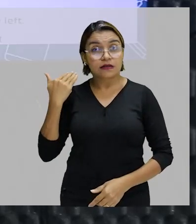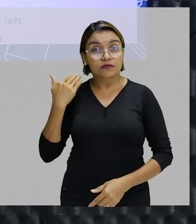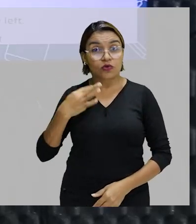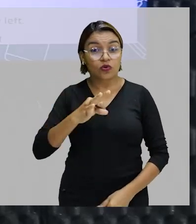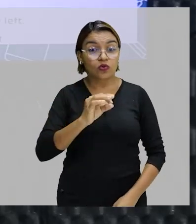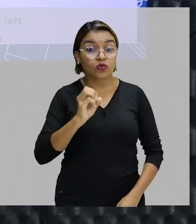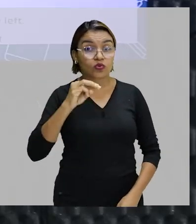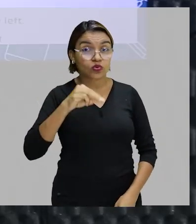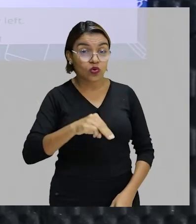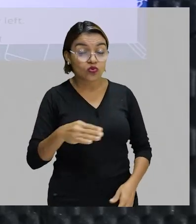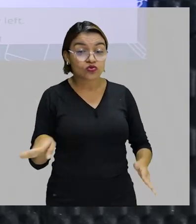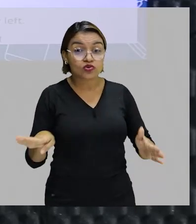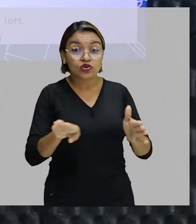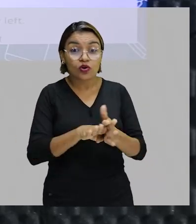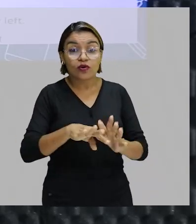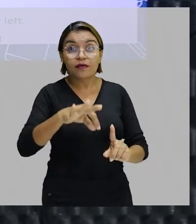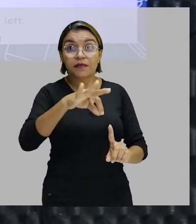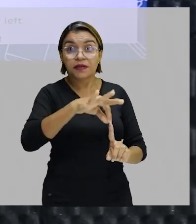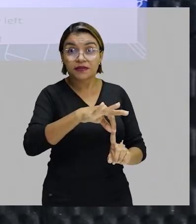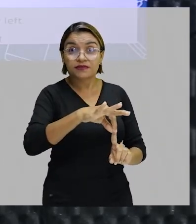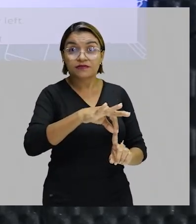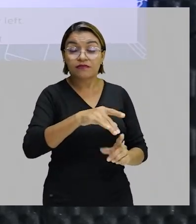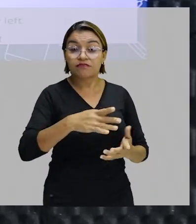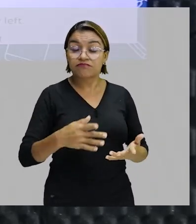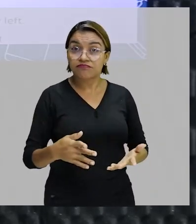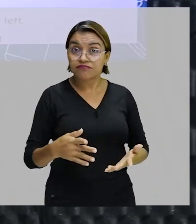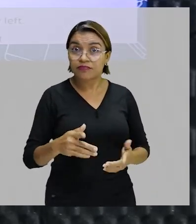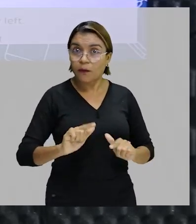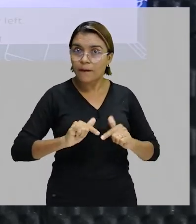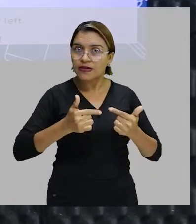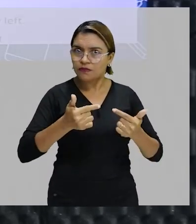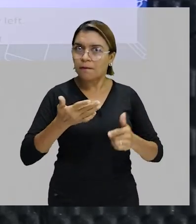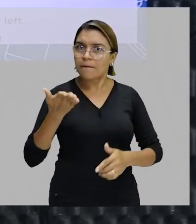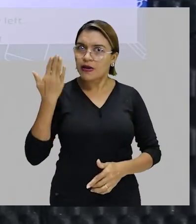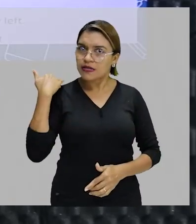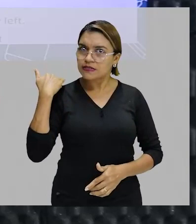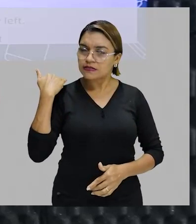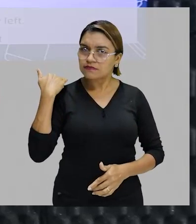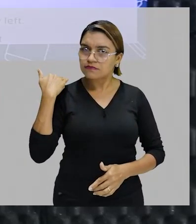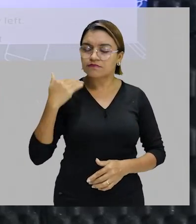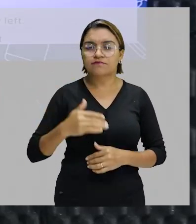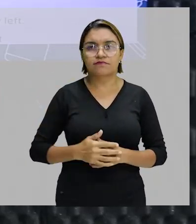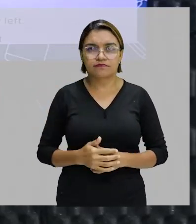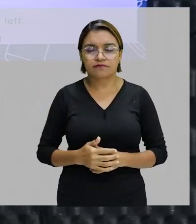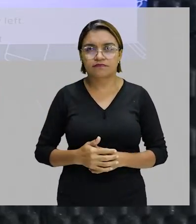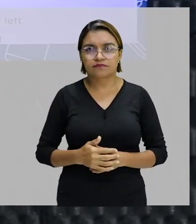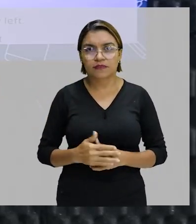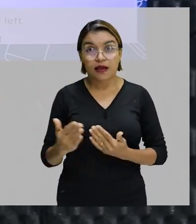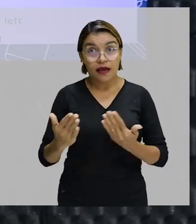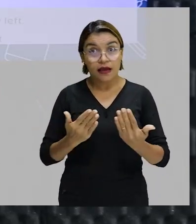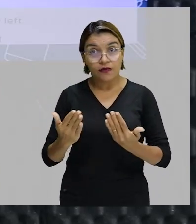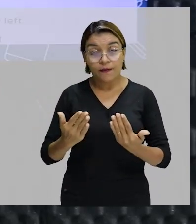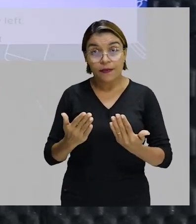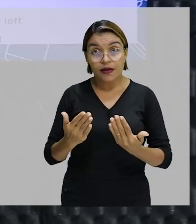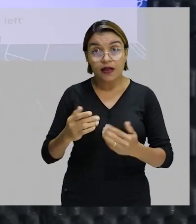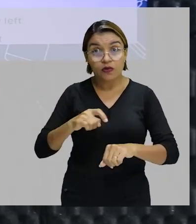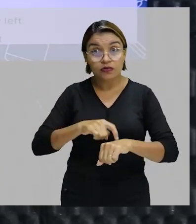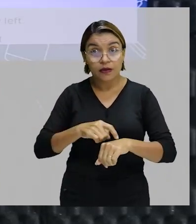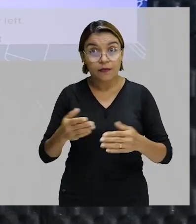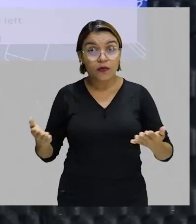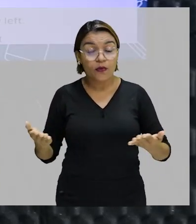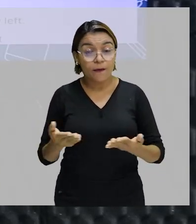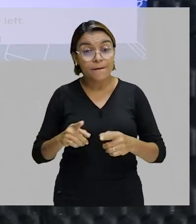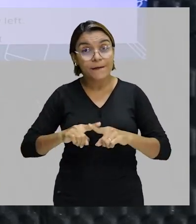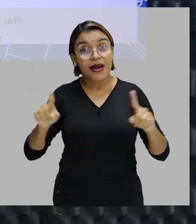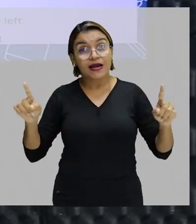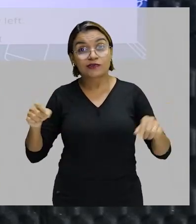Tom chegou na parada de ônibus. Então, essa é uma ação no passado, em relação ao tempo presente. Só que quando